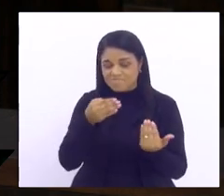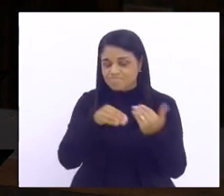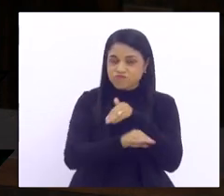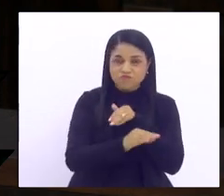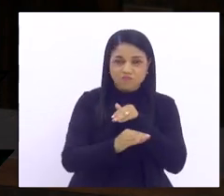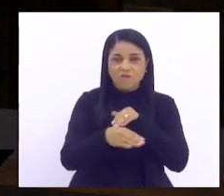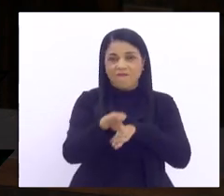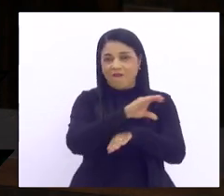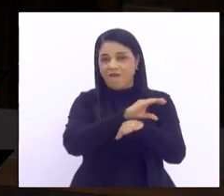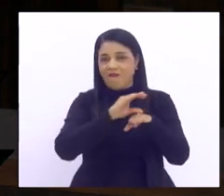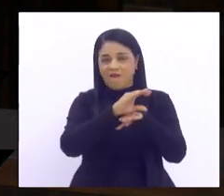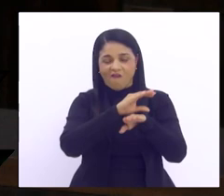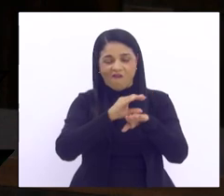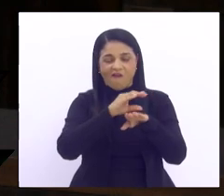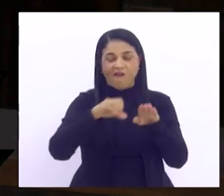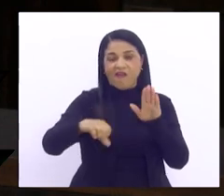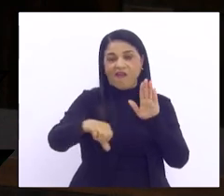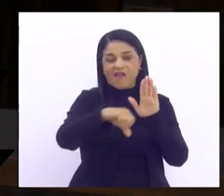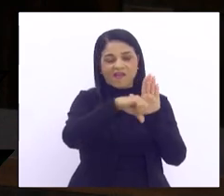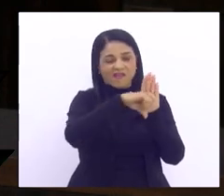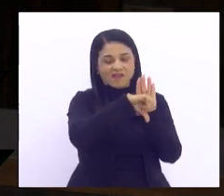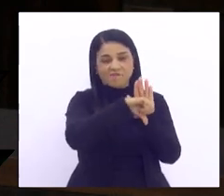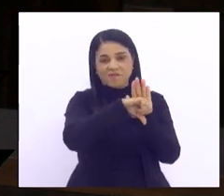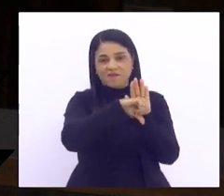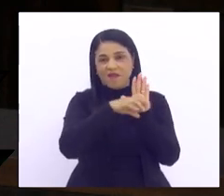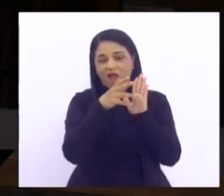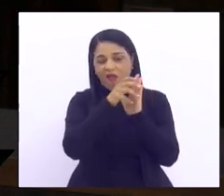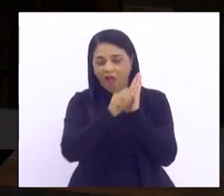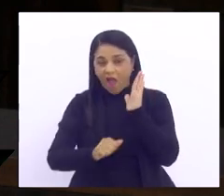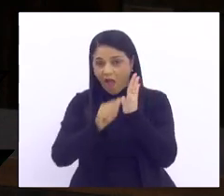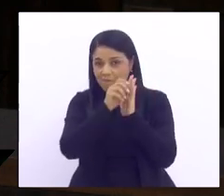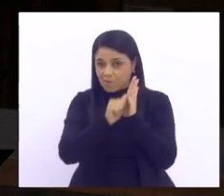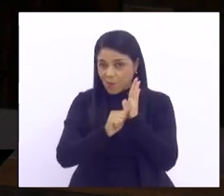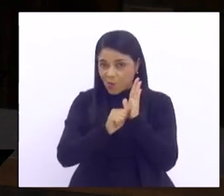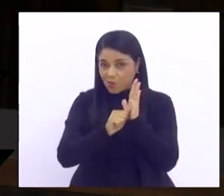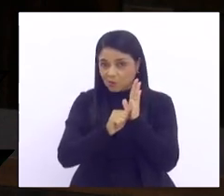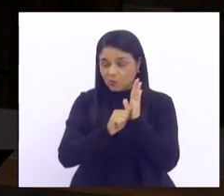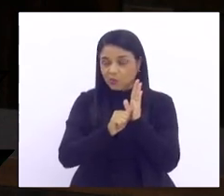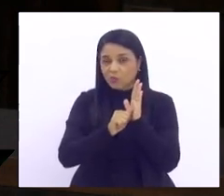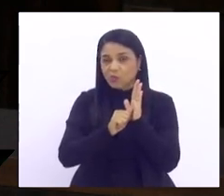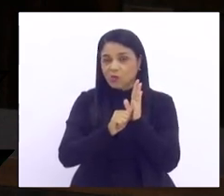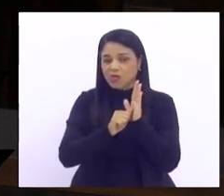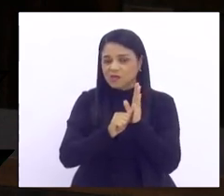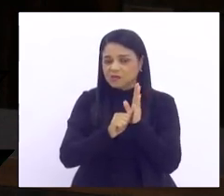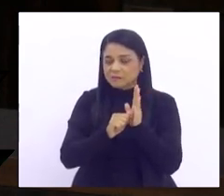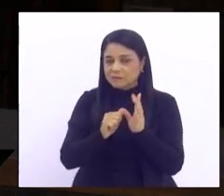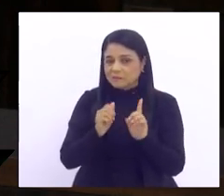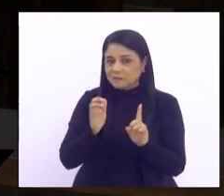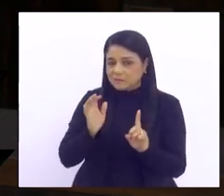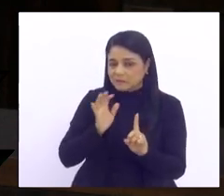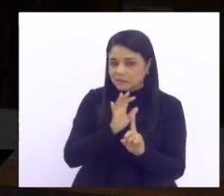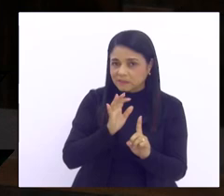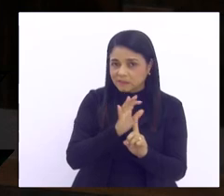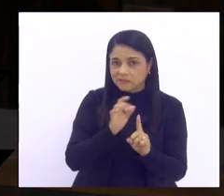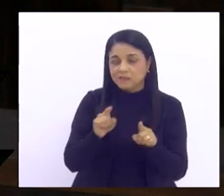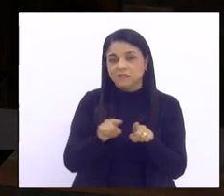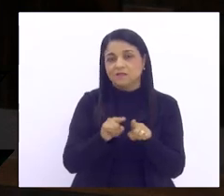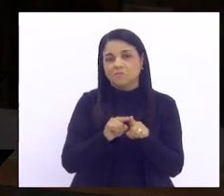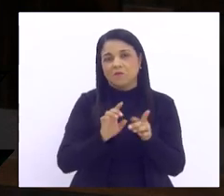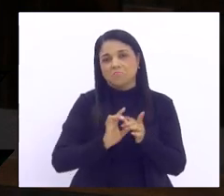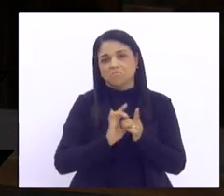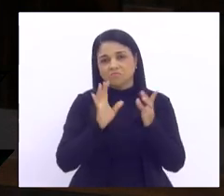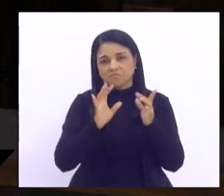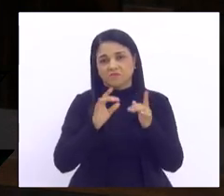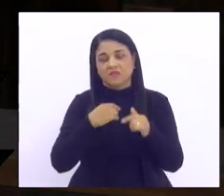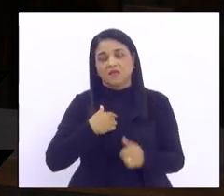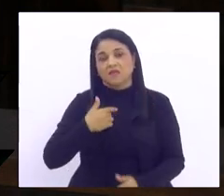inconstitucionalidade da criminalização do aborto, aborto induzido e voluntário, até a 12ª semana de